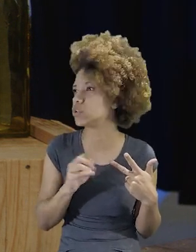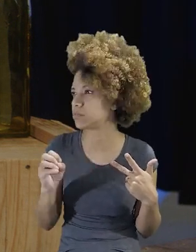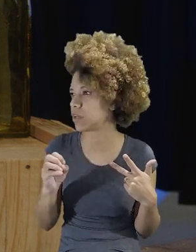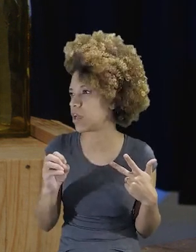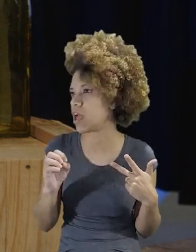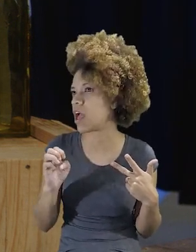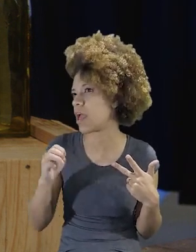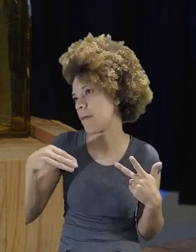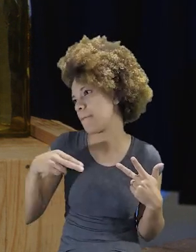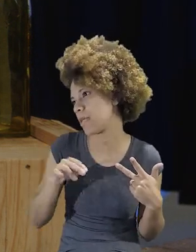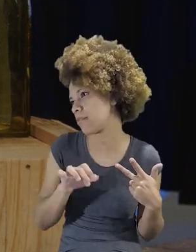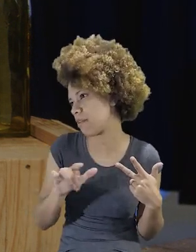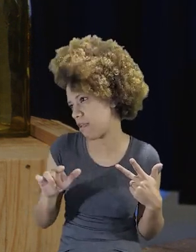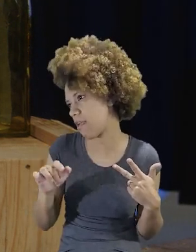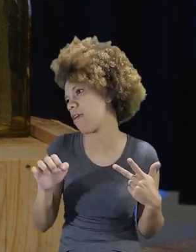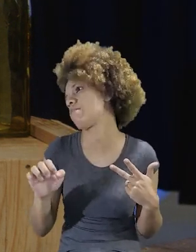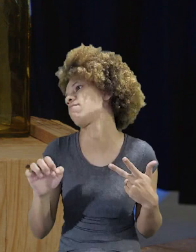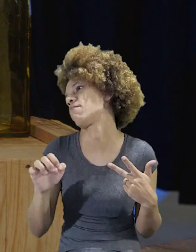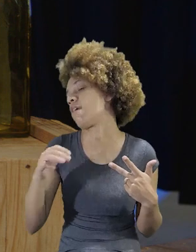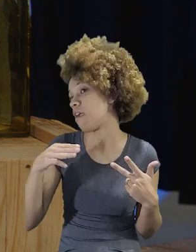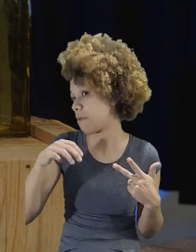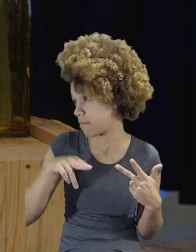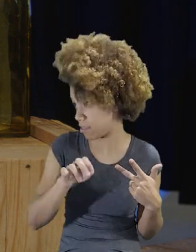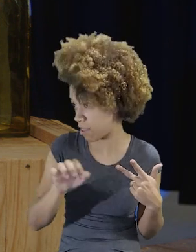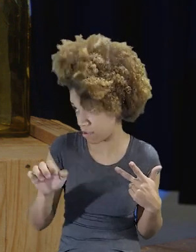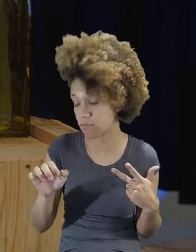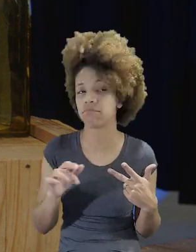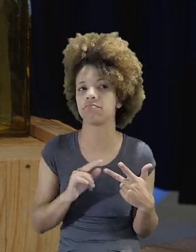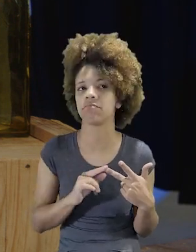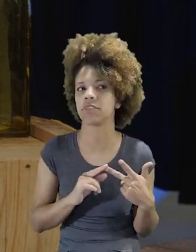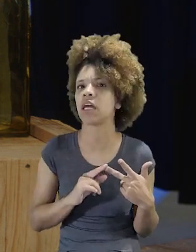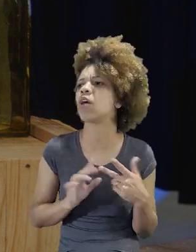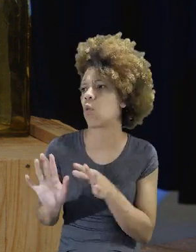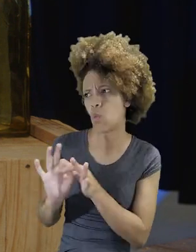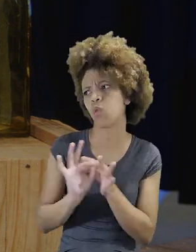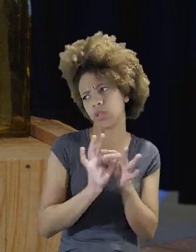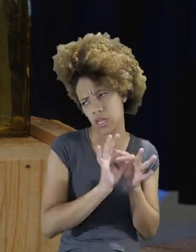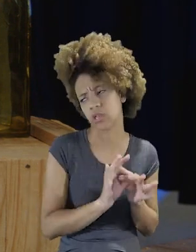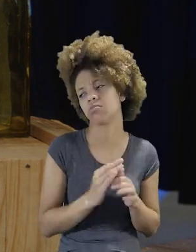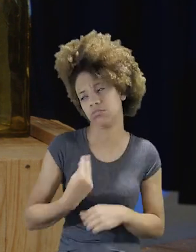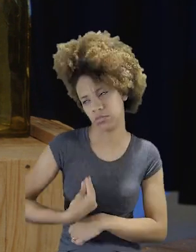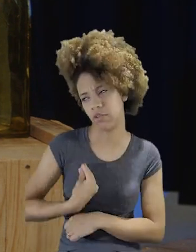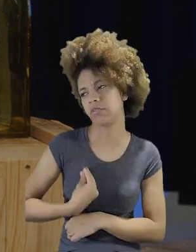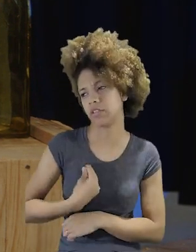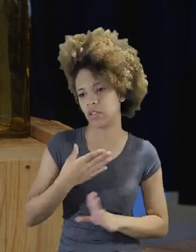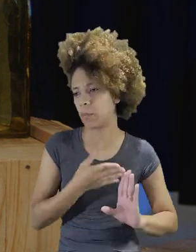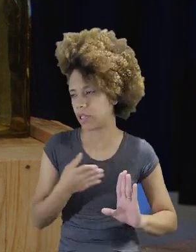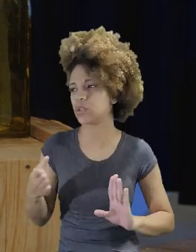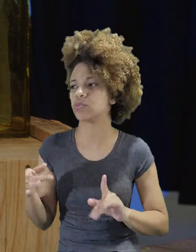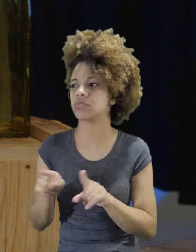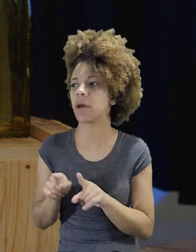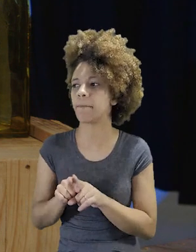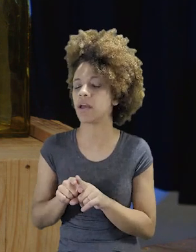de 2000 do Eminem que é eu acho que é um sintetiza bastante algumas coisas